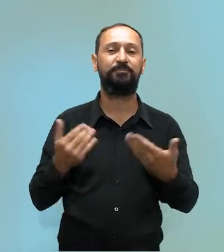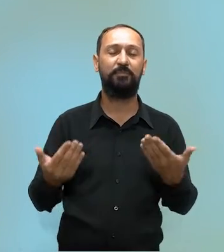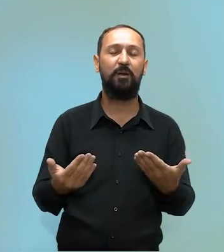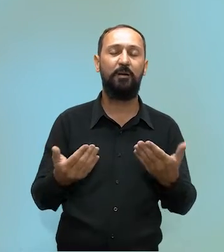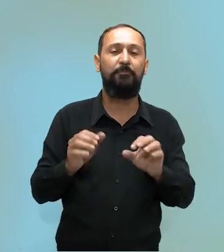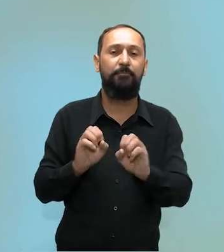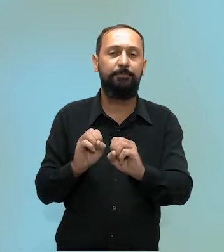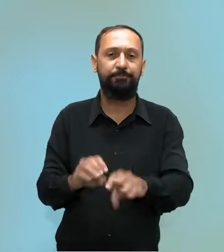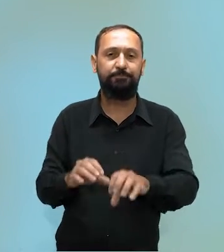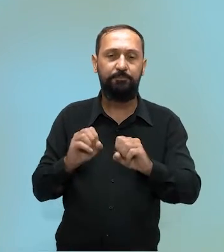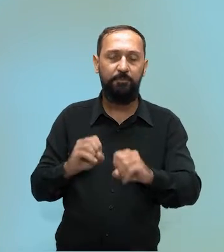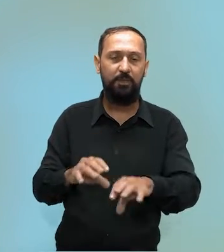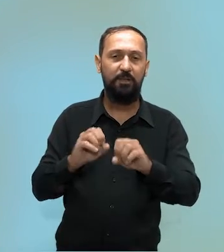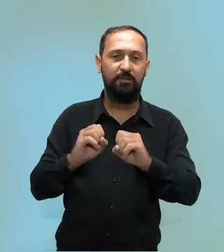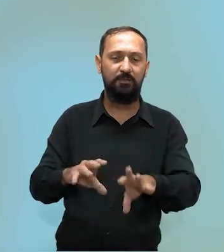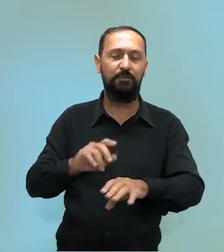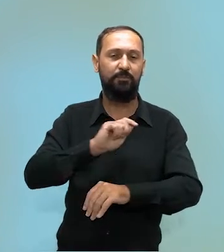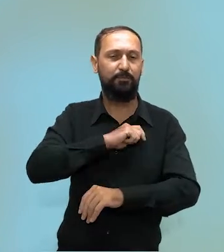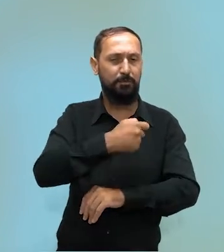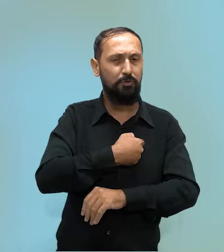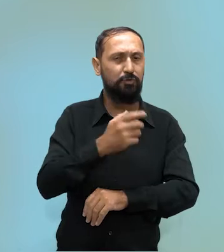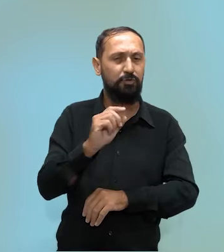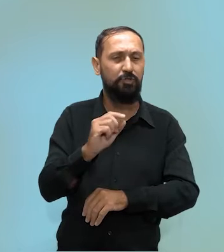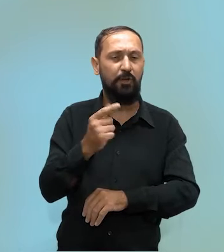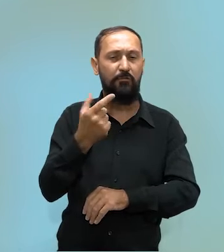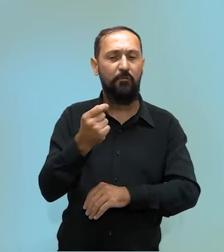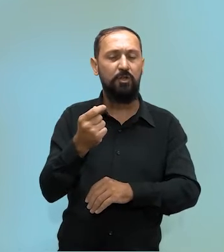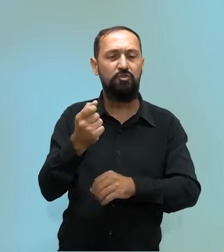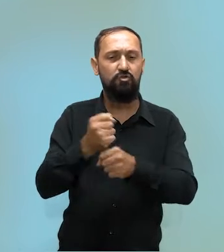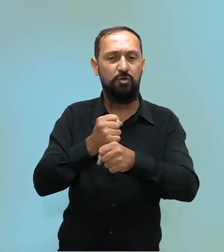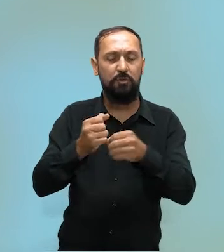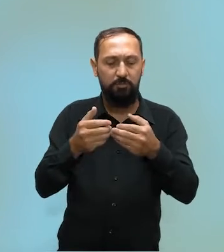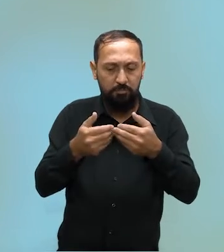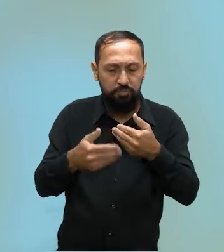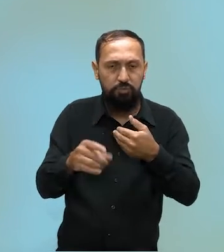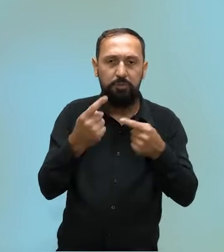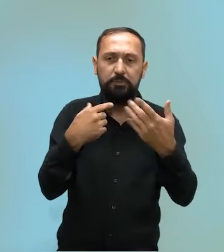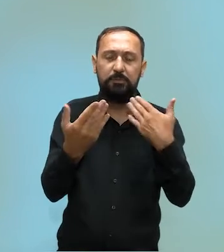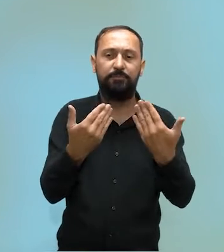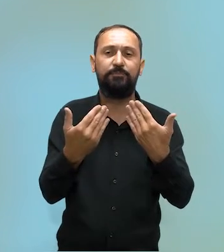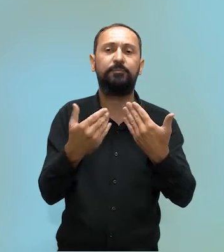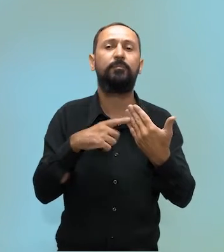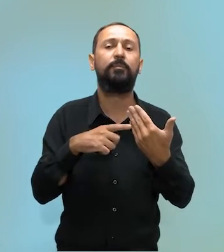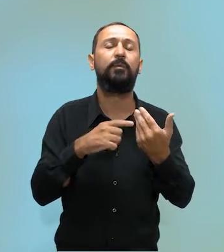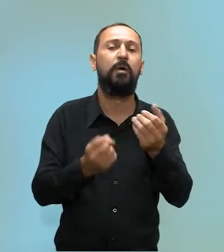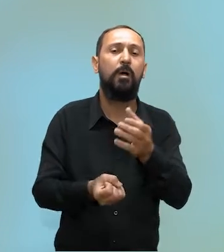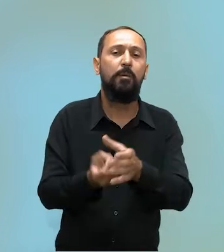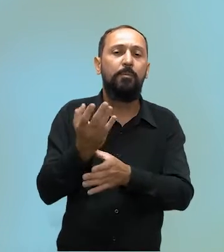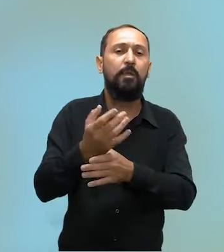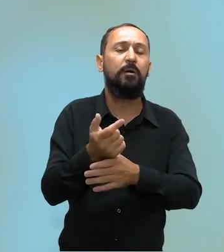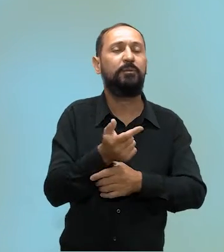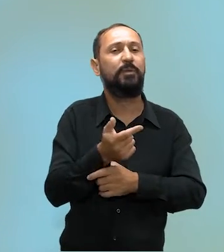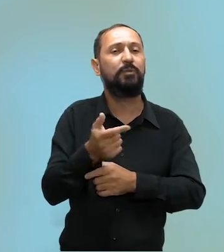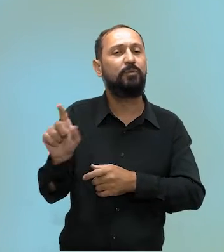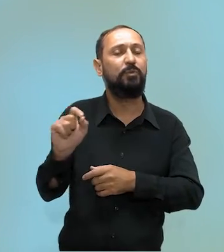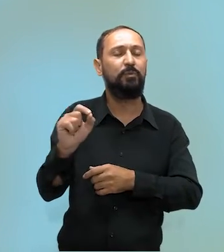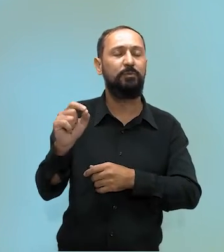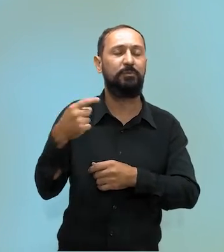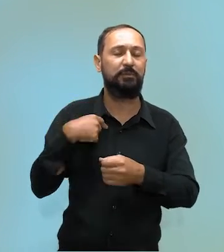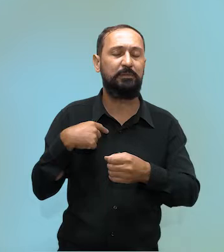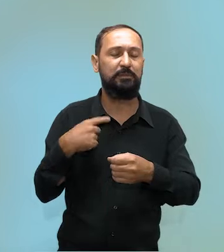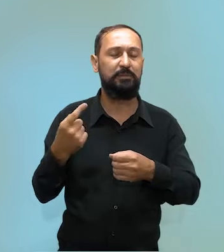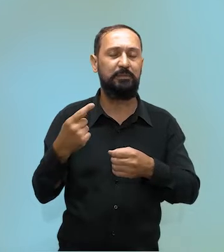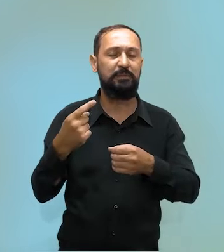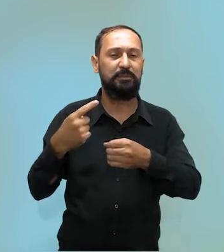Então, a educação fiscal já tem 20 anos já de discussões no Brasil e ela tem sido implementada aos poucos nas